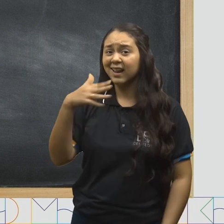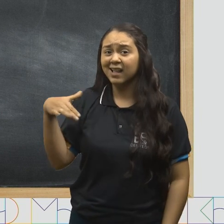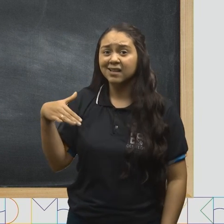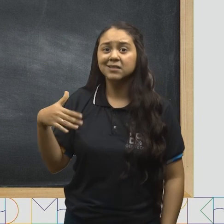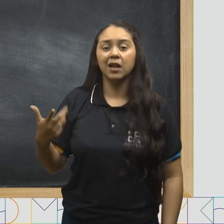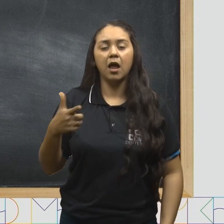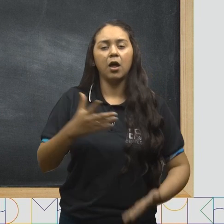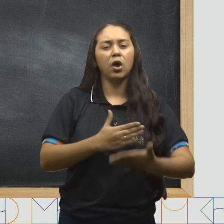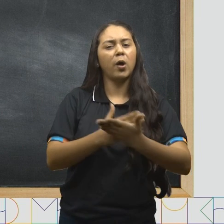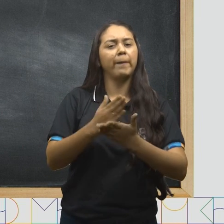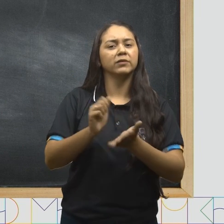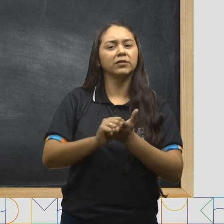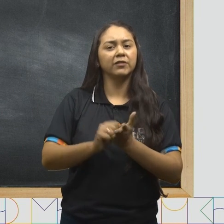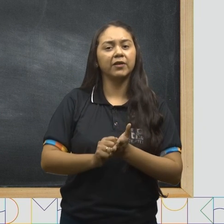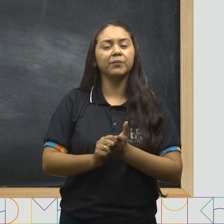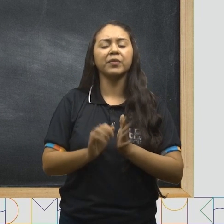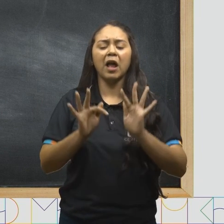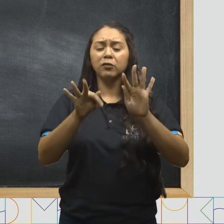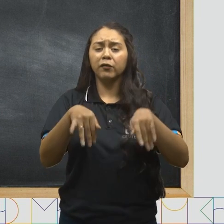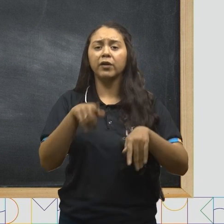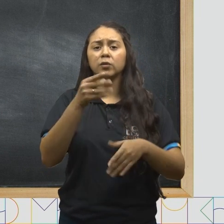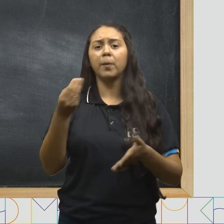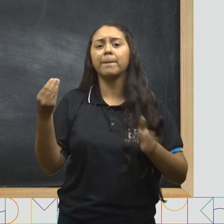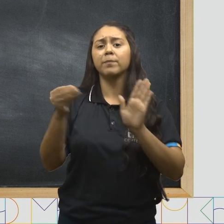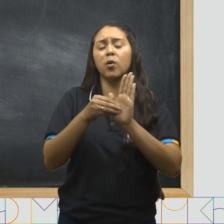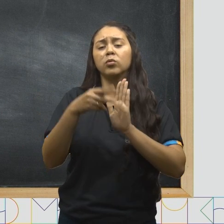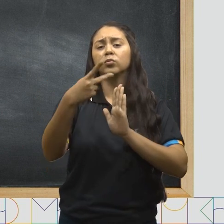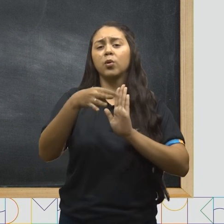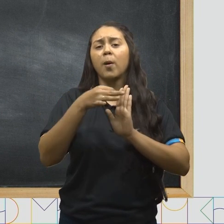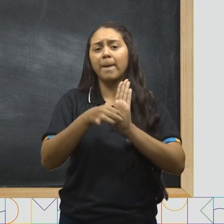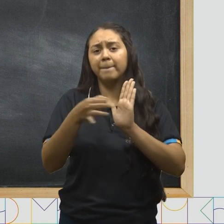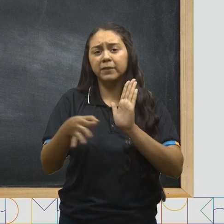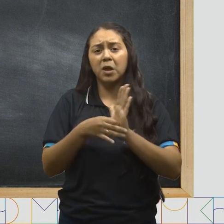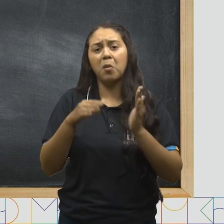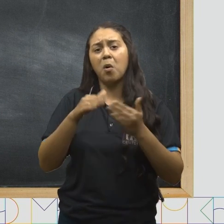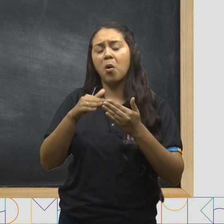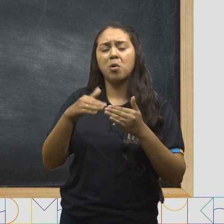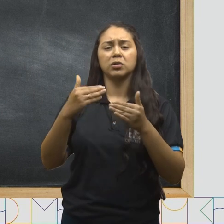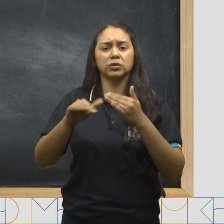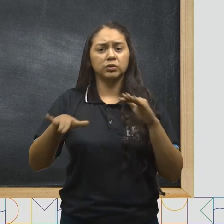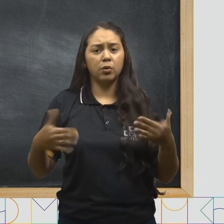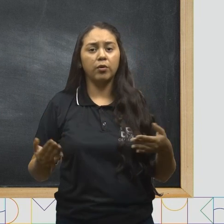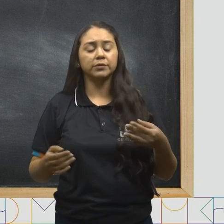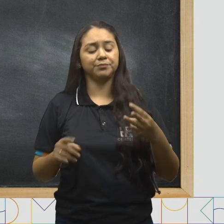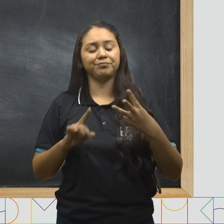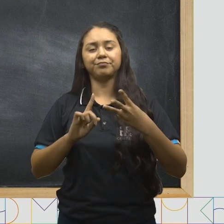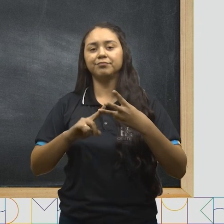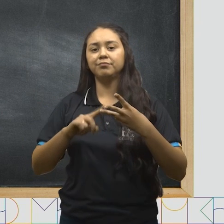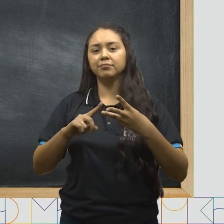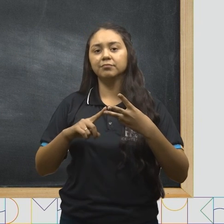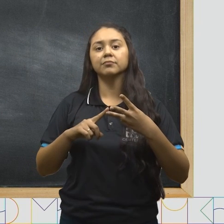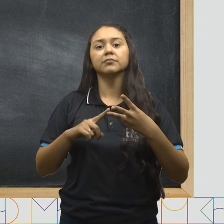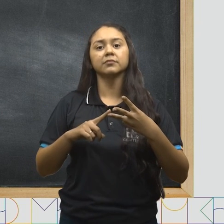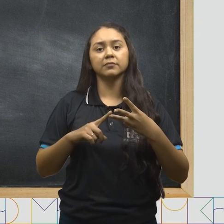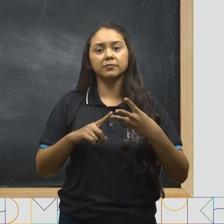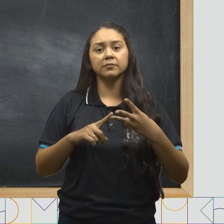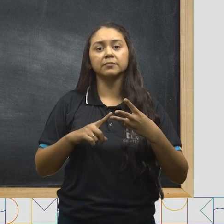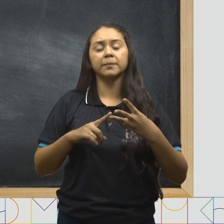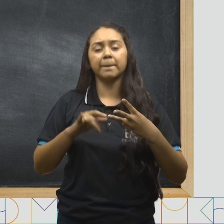criança. Depois, insira sua opinião, se concorda ou não. A seguir,